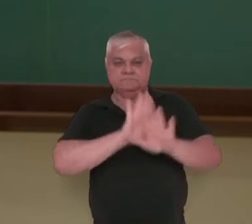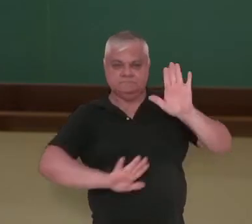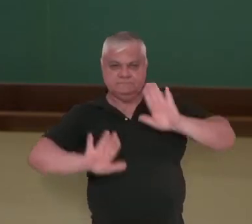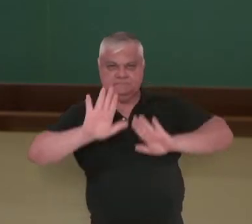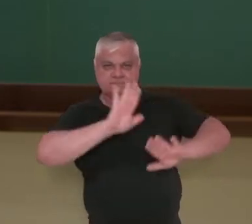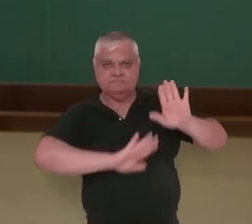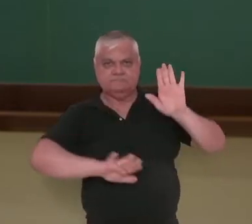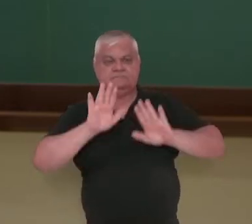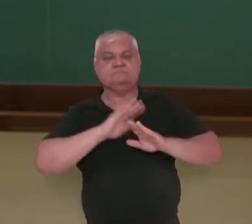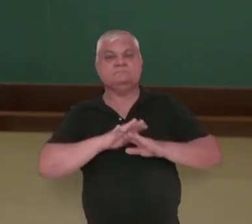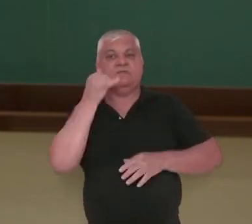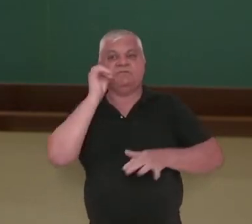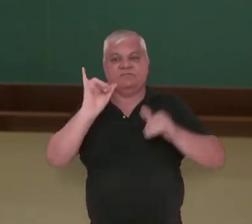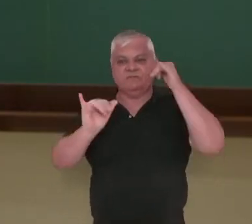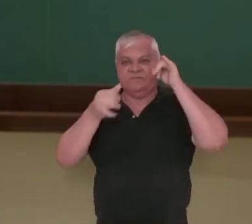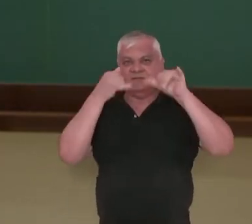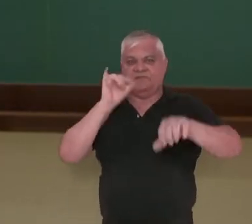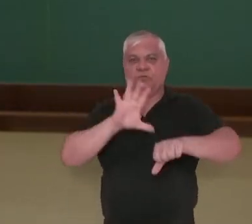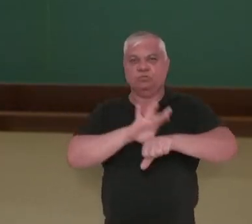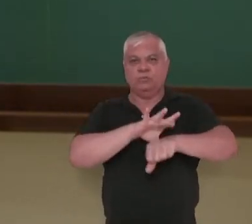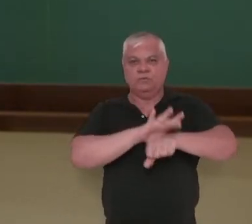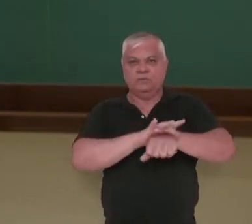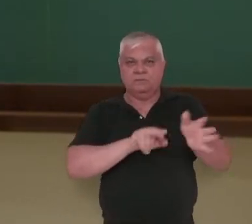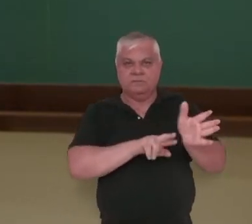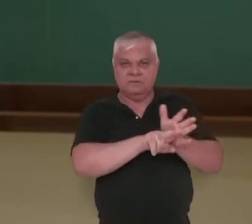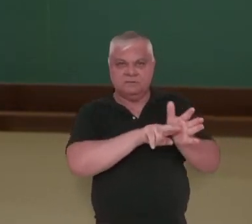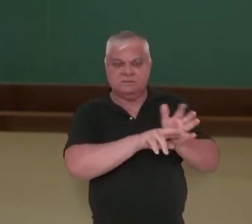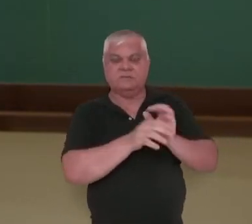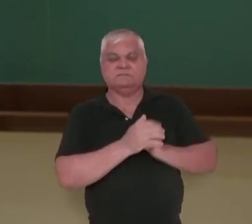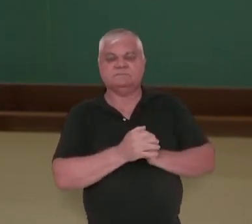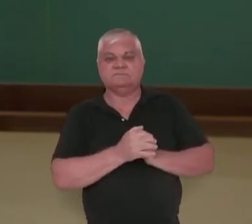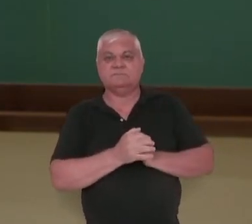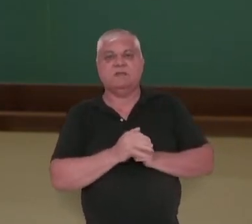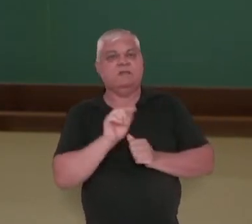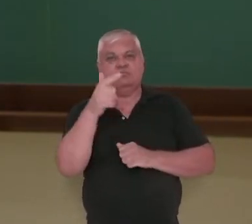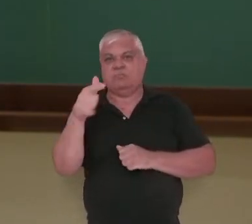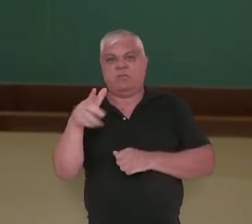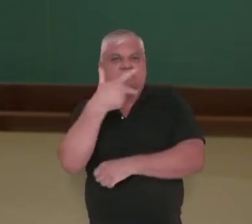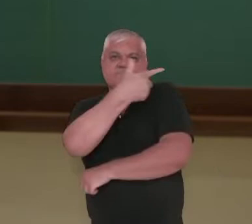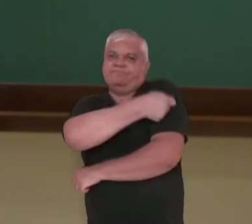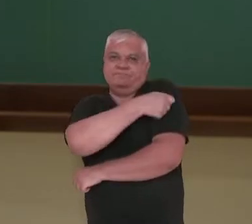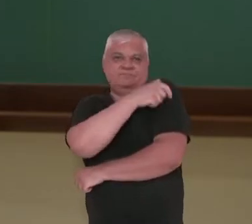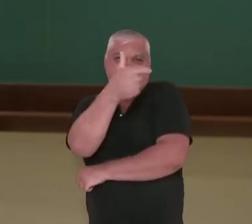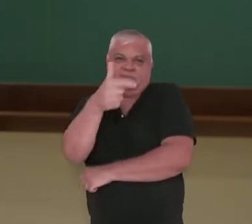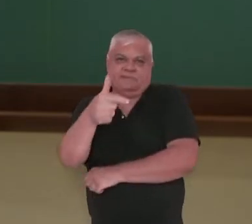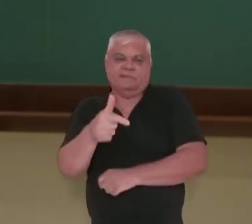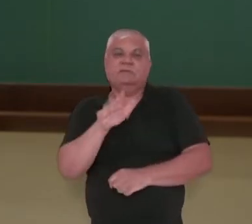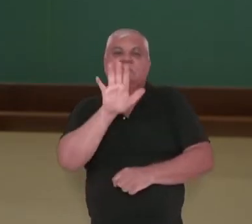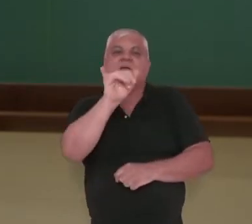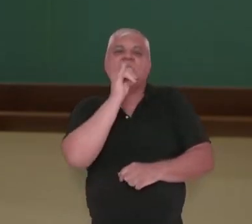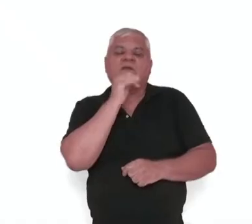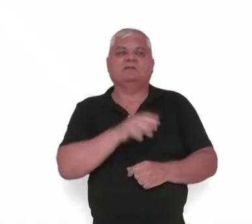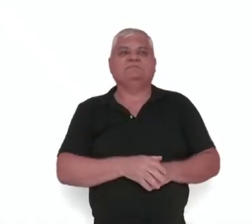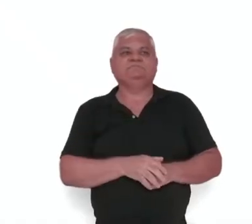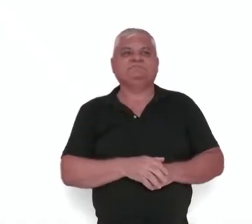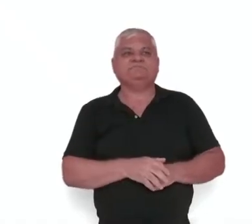maneira de prevenir doenças causadas por bactérias, para as quais não há vacina. Para uma